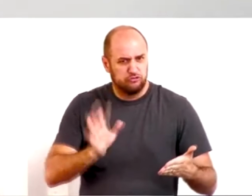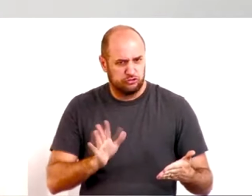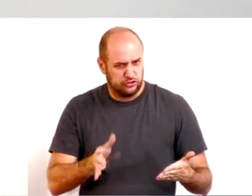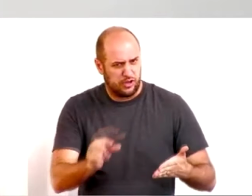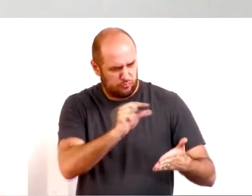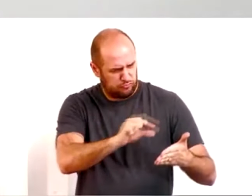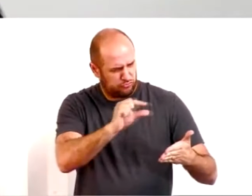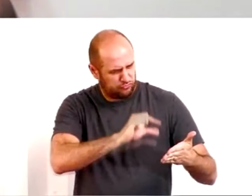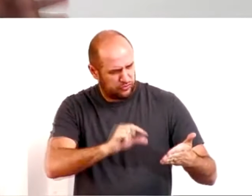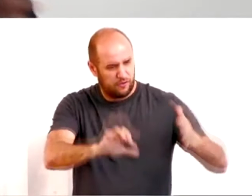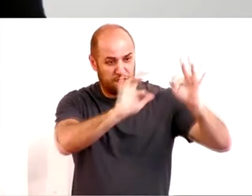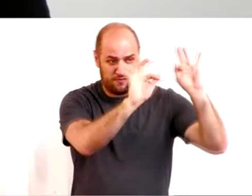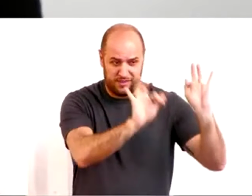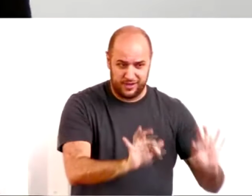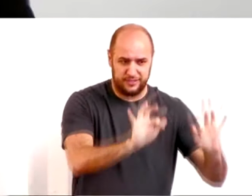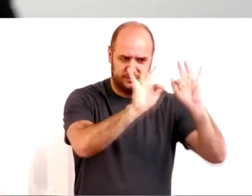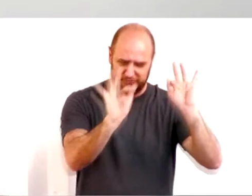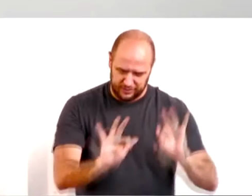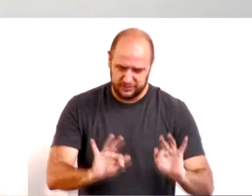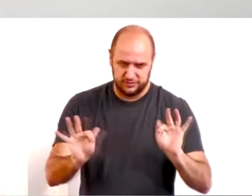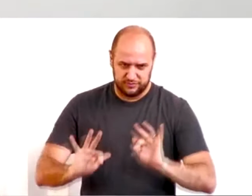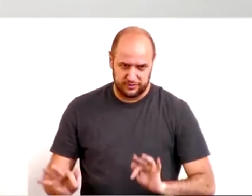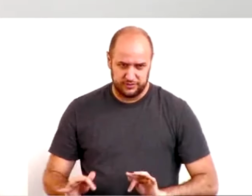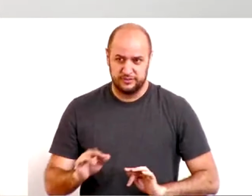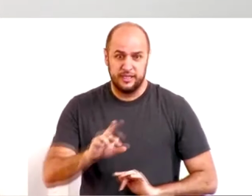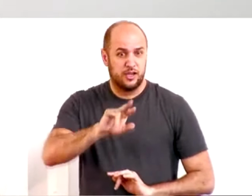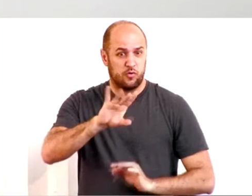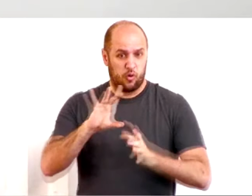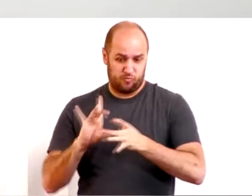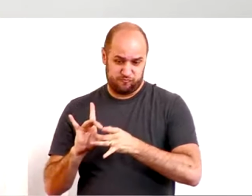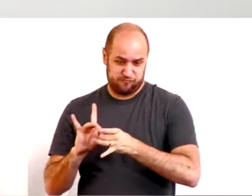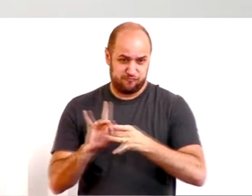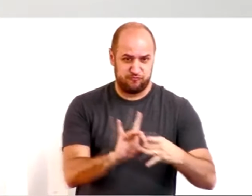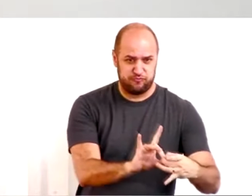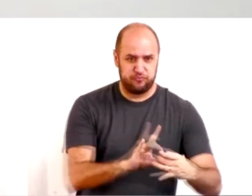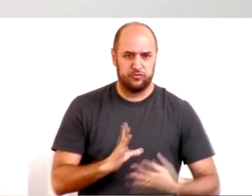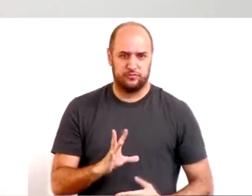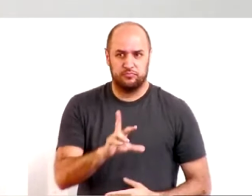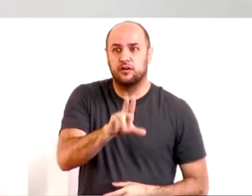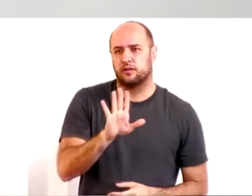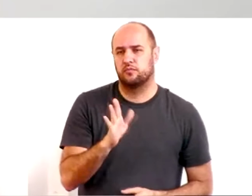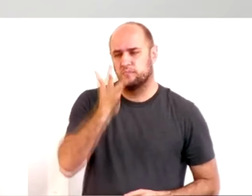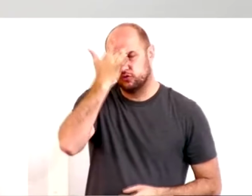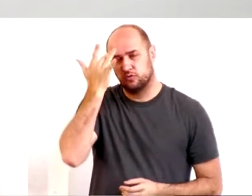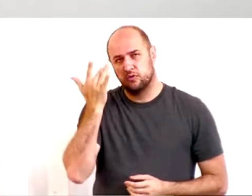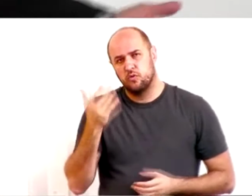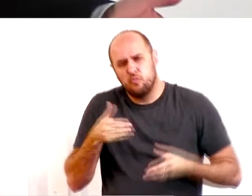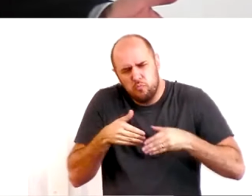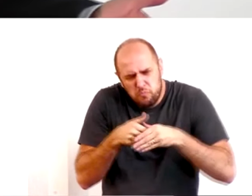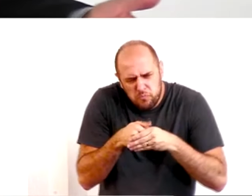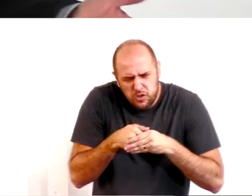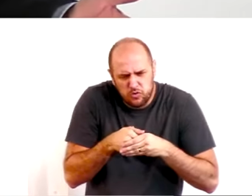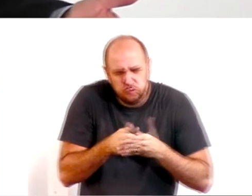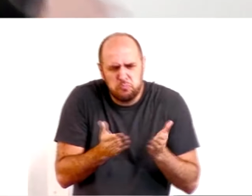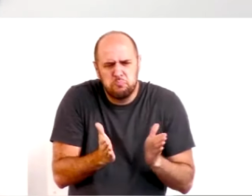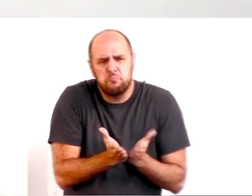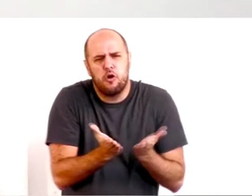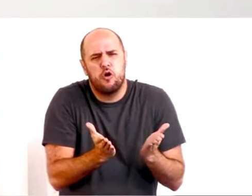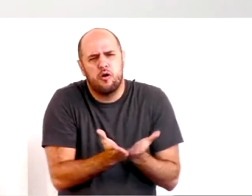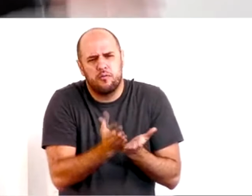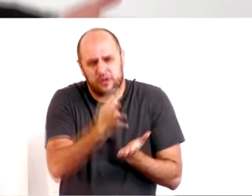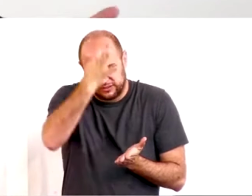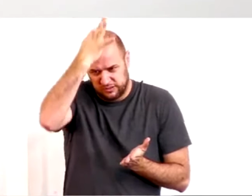bem-aventuranças desemboca na outra. Por exemplo, o pobre de espírito, aquele que não tem do que